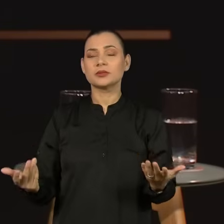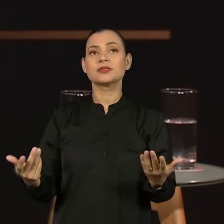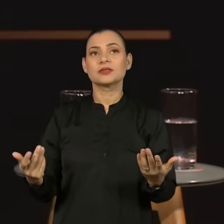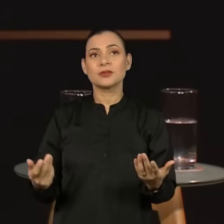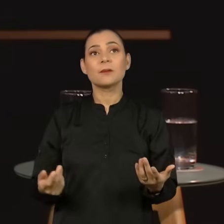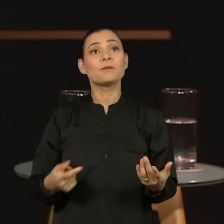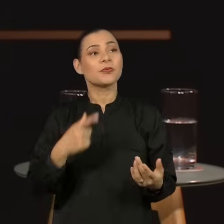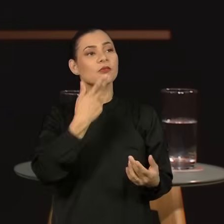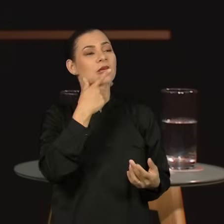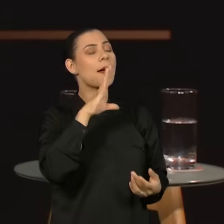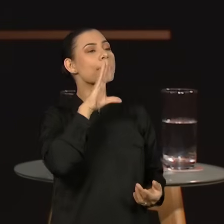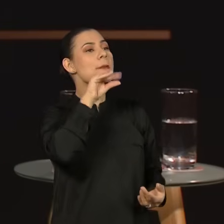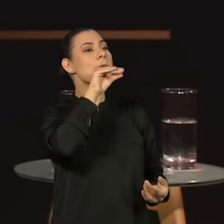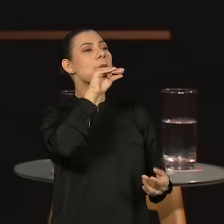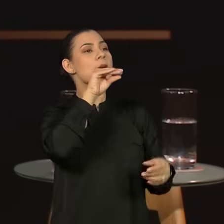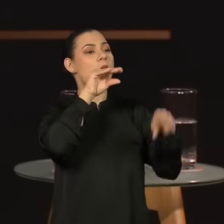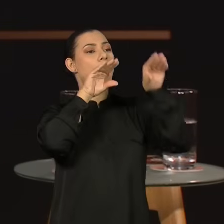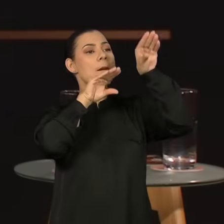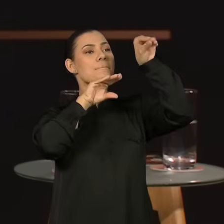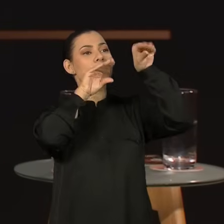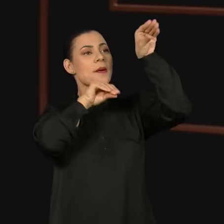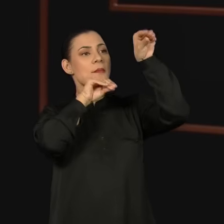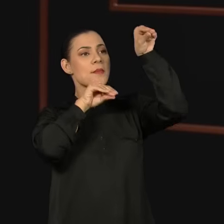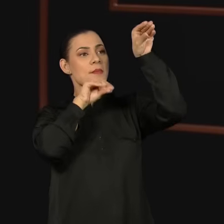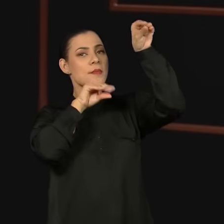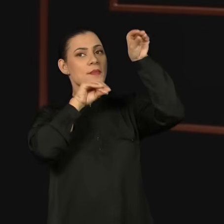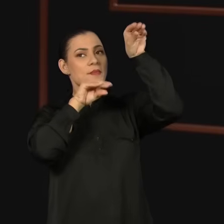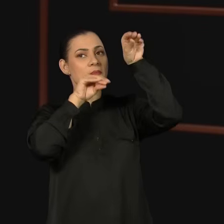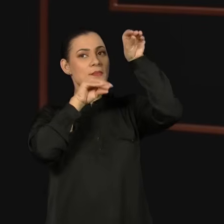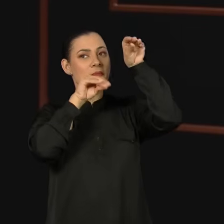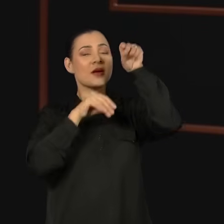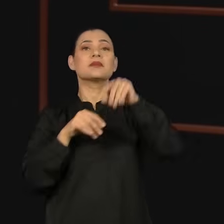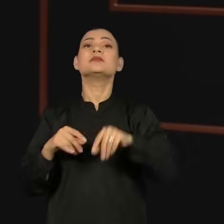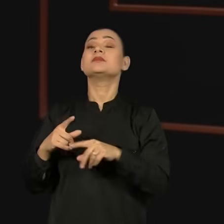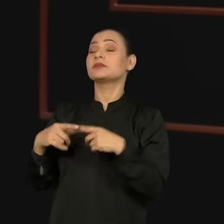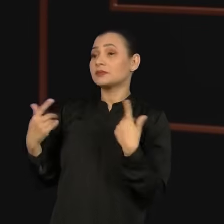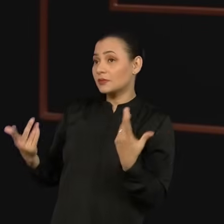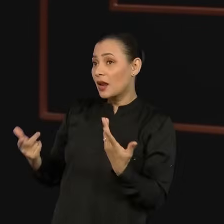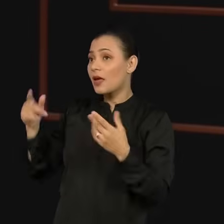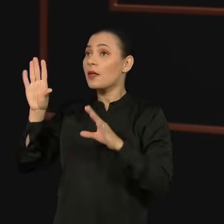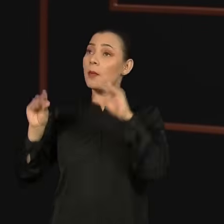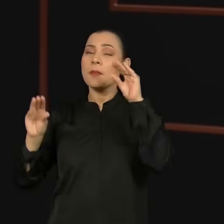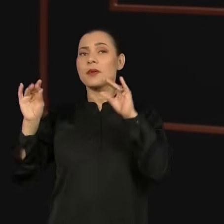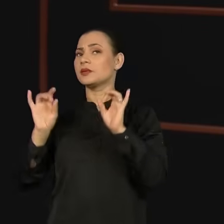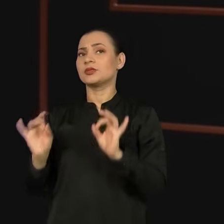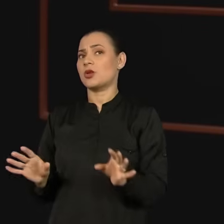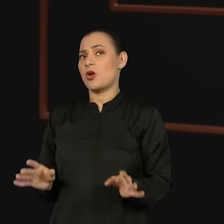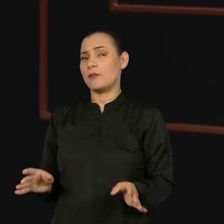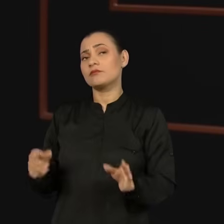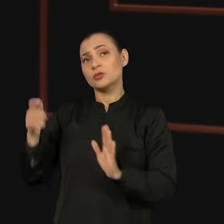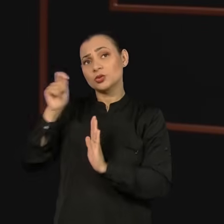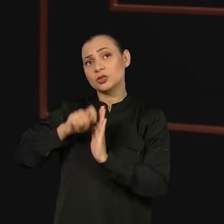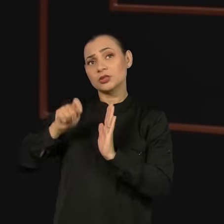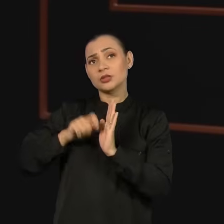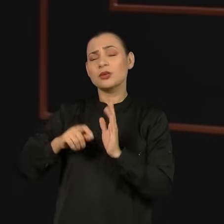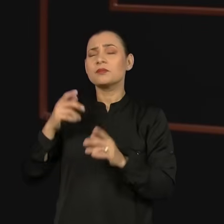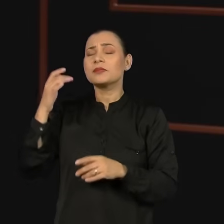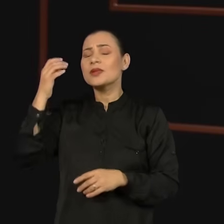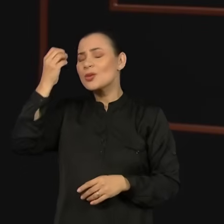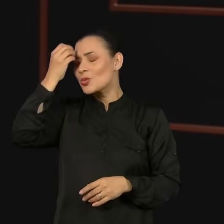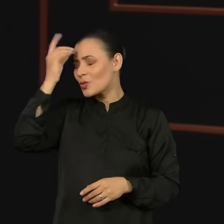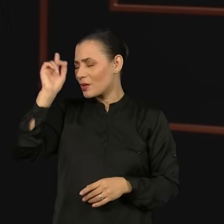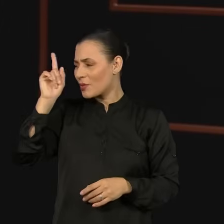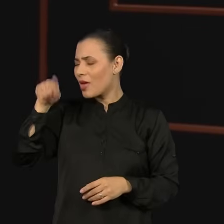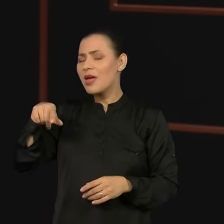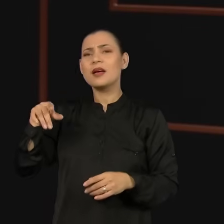você falava A gente através não falou do boneco. nada, entendeu? A gente teria que falar, olha, o escritor, eu acho que era uma peça do